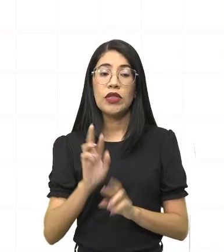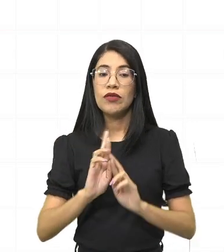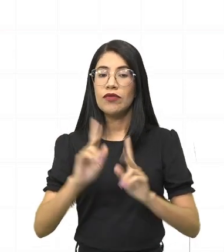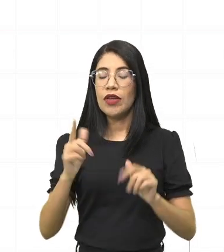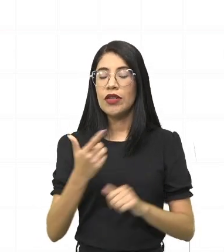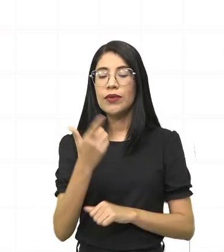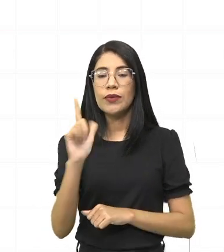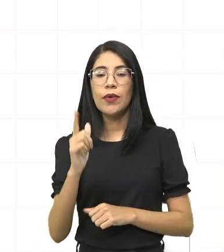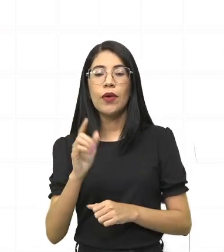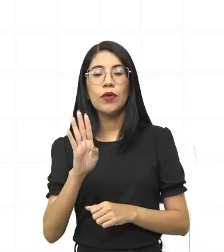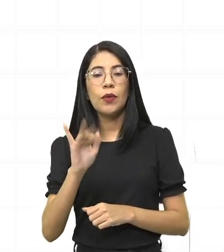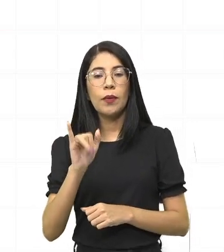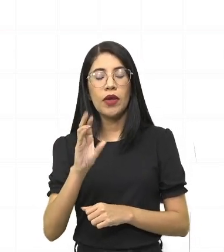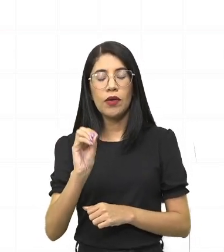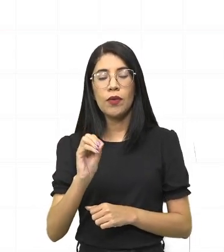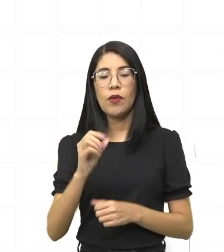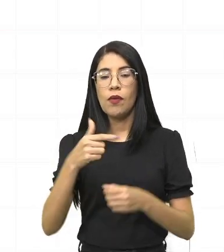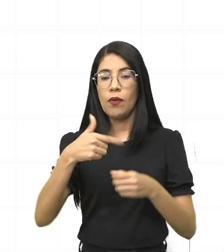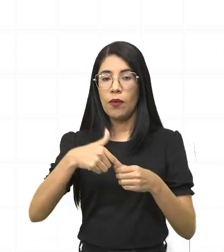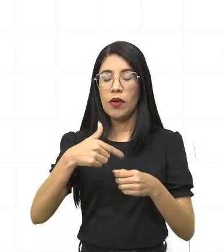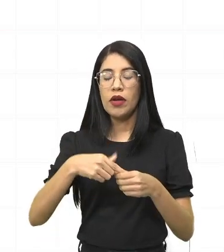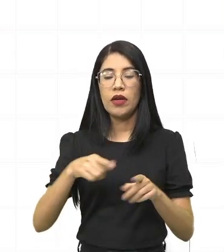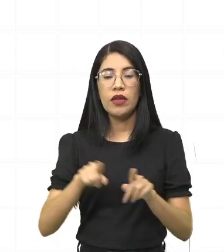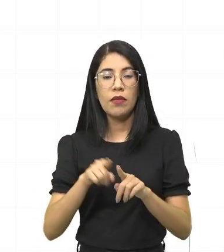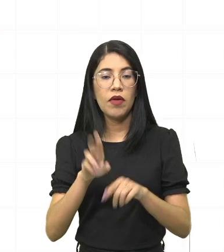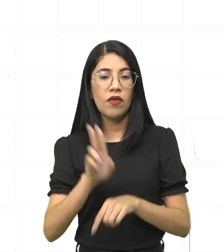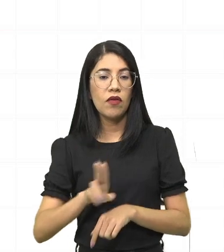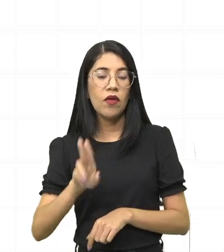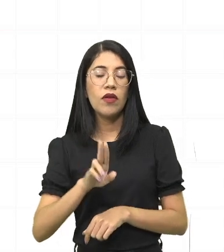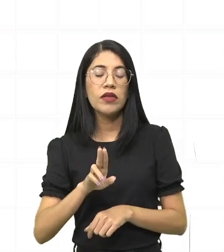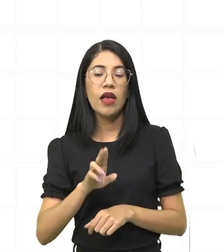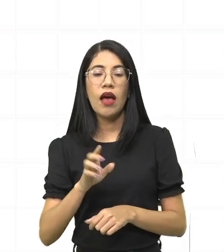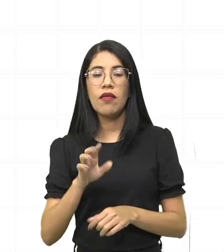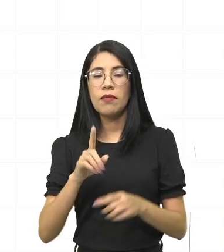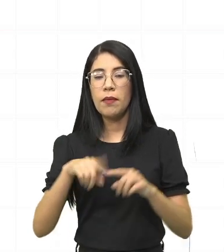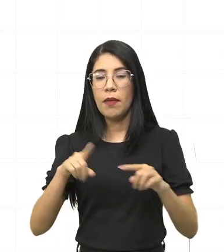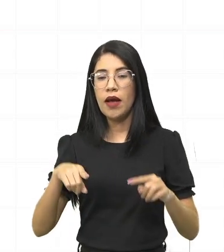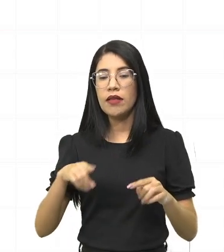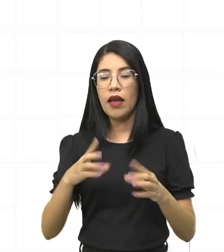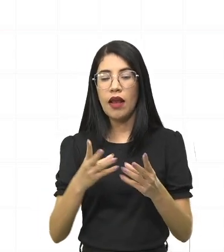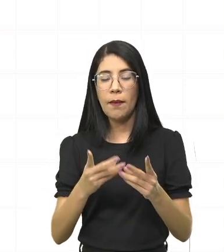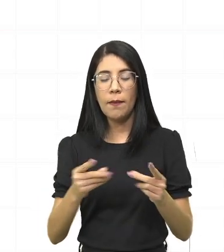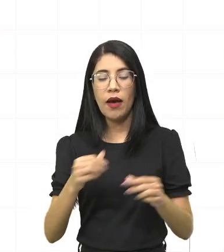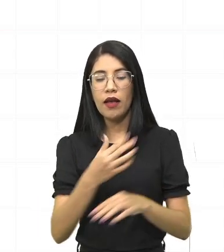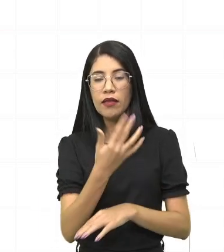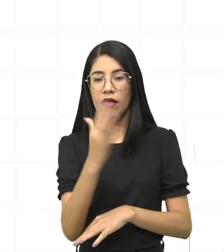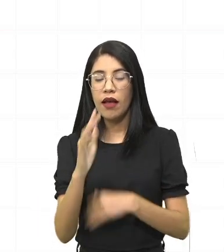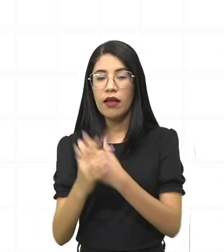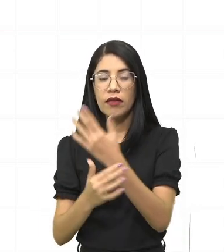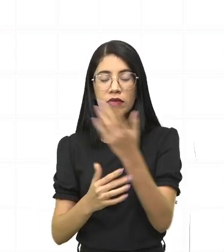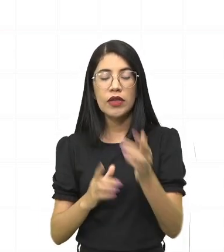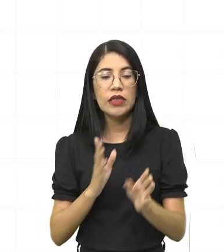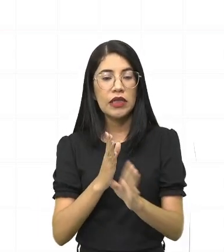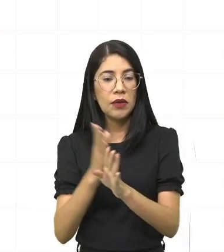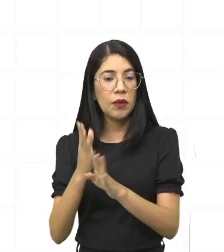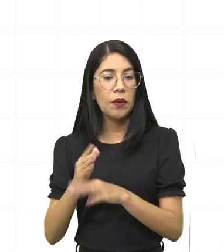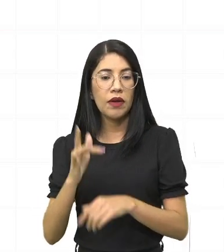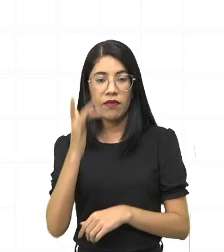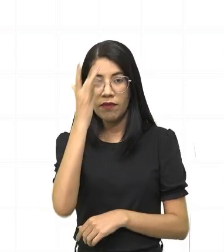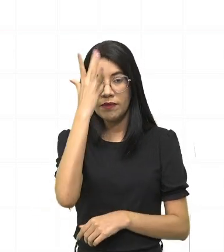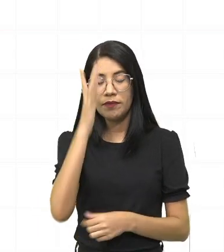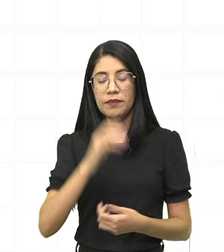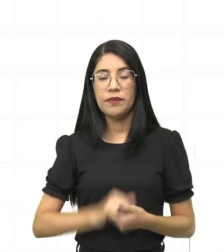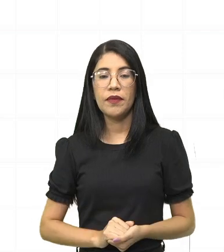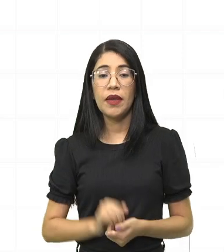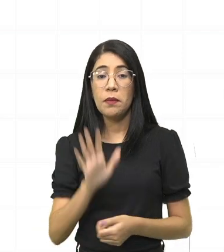dos biocombustíveis, né, que vai utilizar aí matéria orgânica que está em mais abundância na natureza. Em